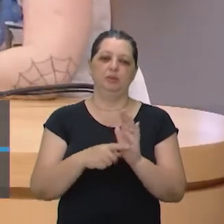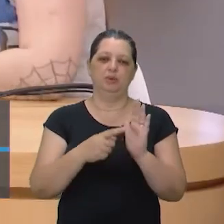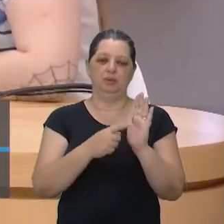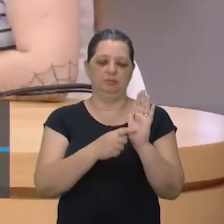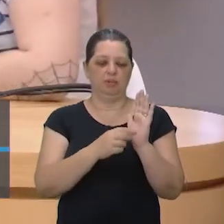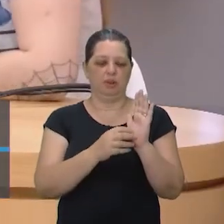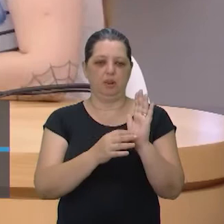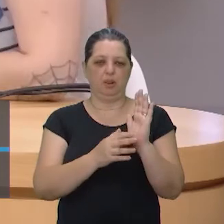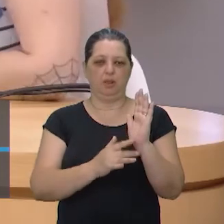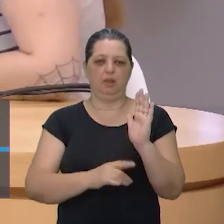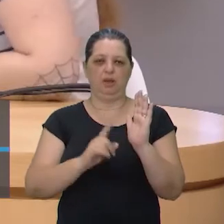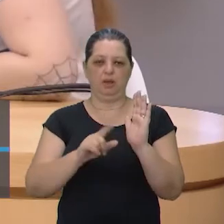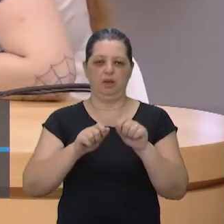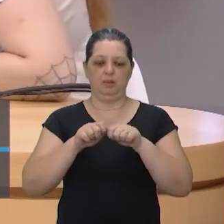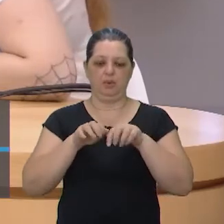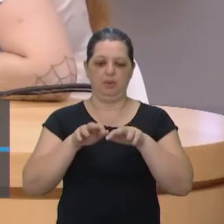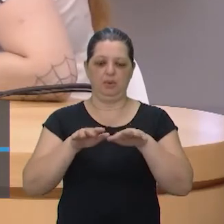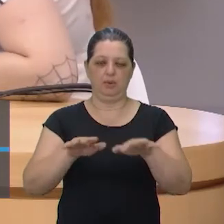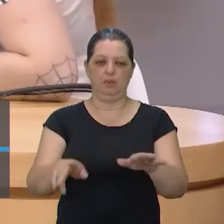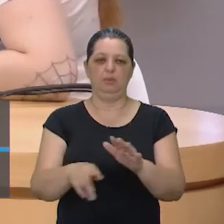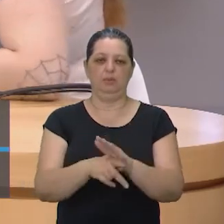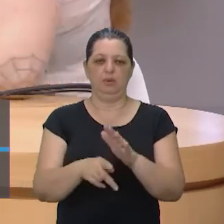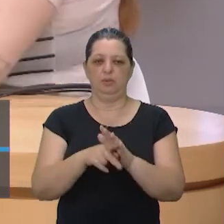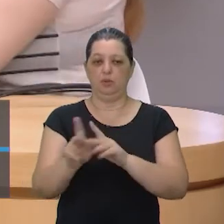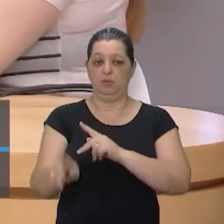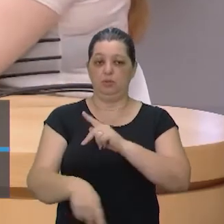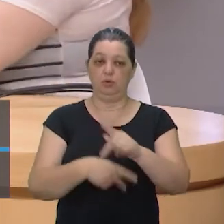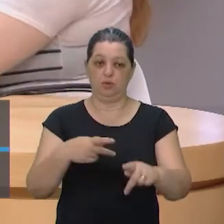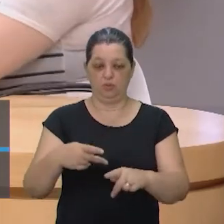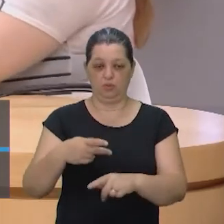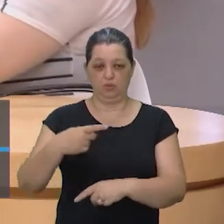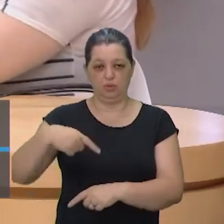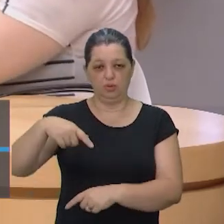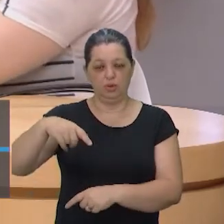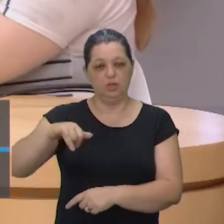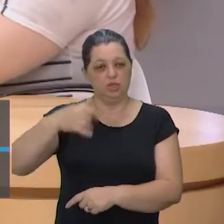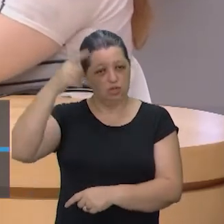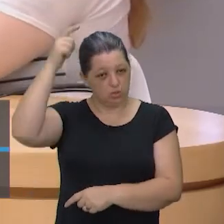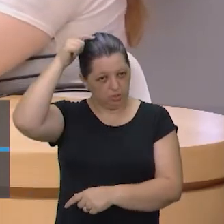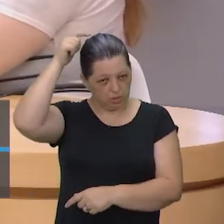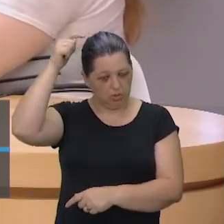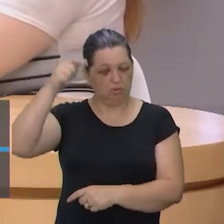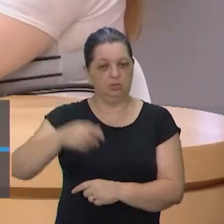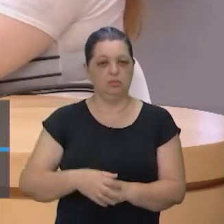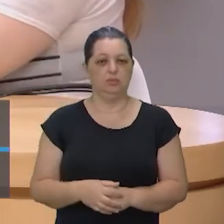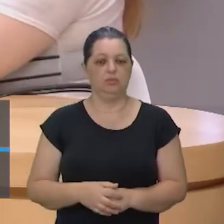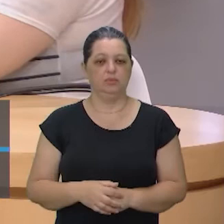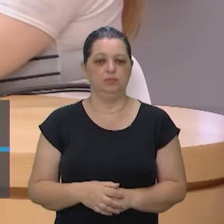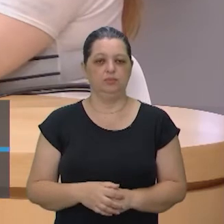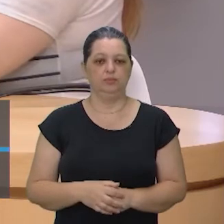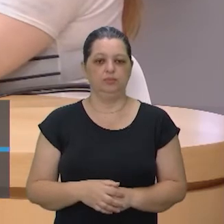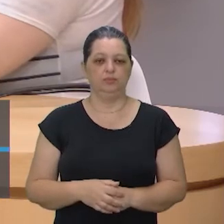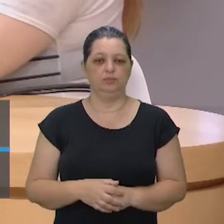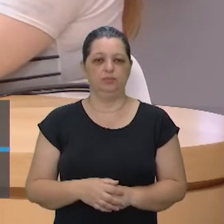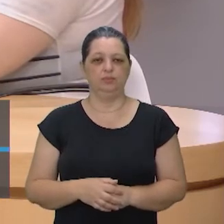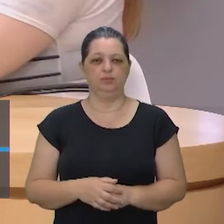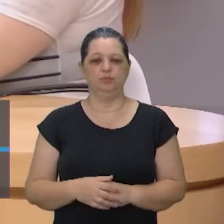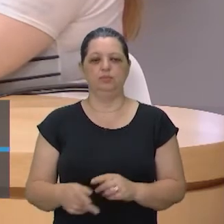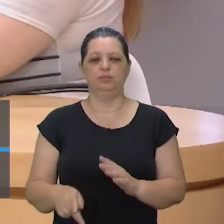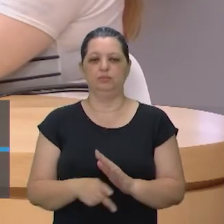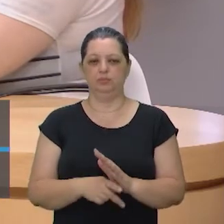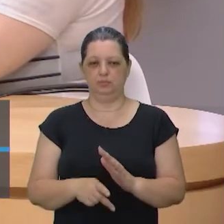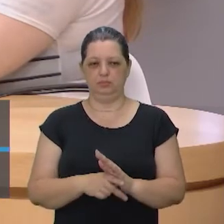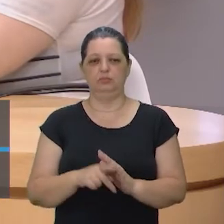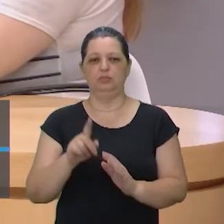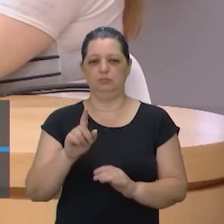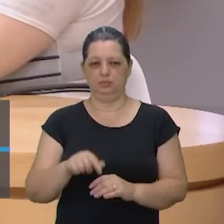gente pensa no Holocausto judeu, foi uma das maiores tragédias da humanidade. A gente não pode esquecer que o